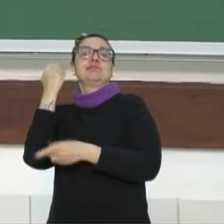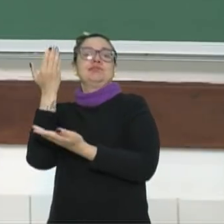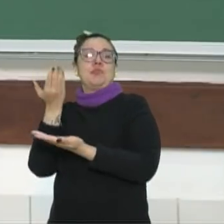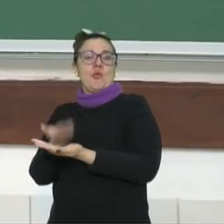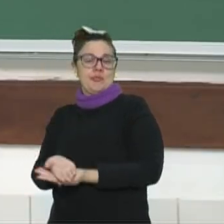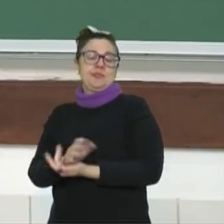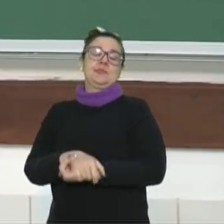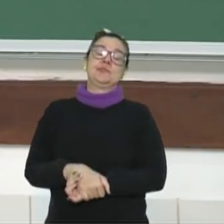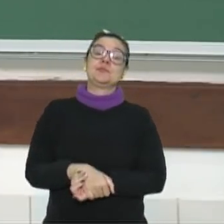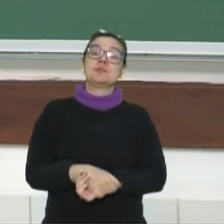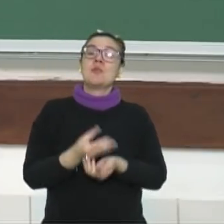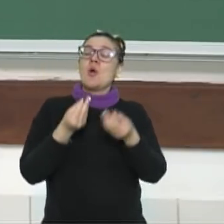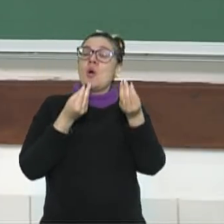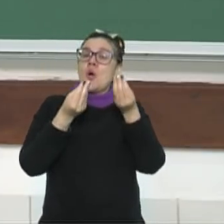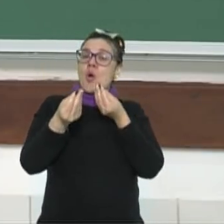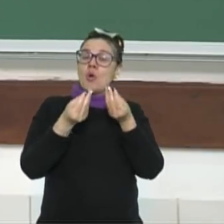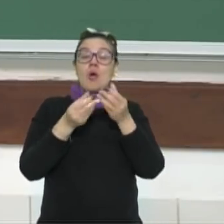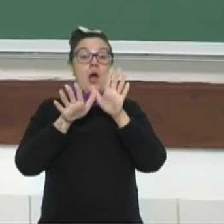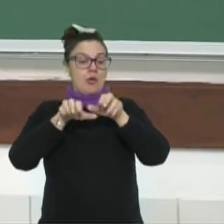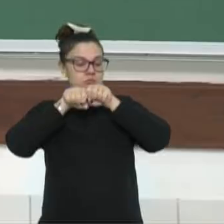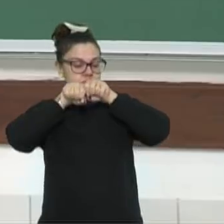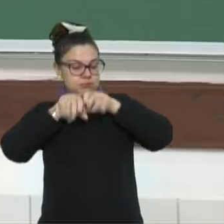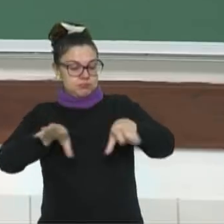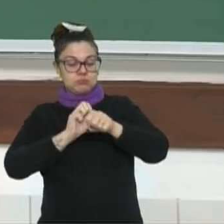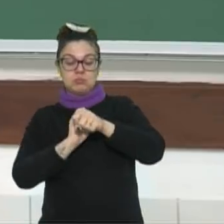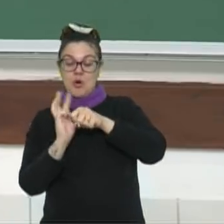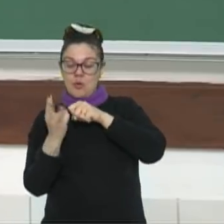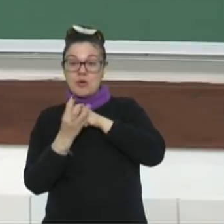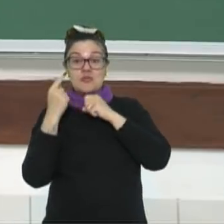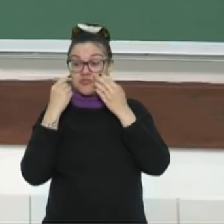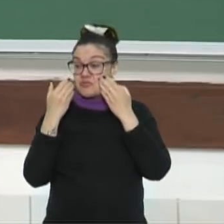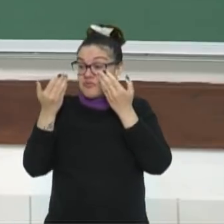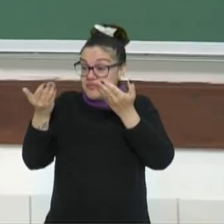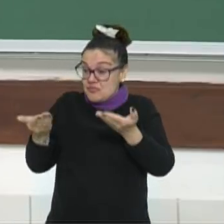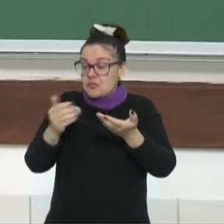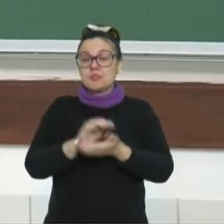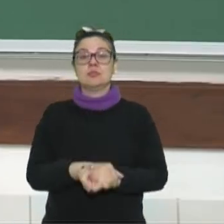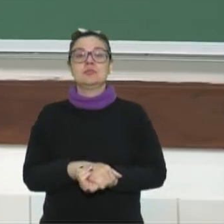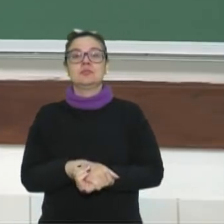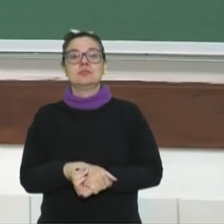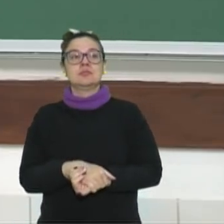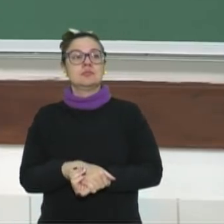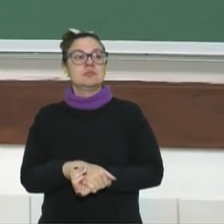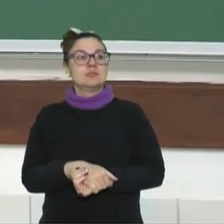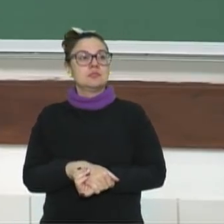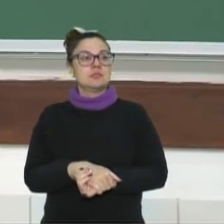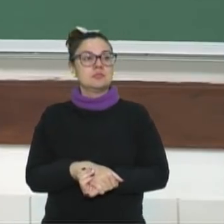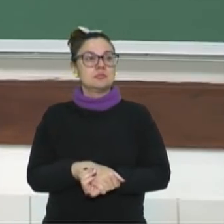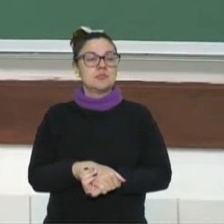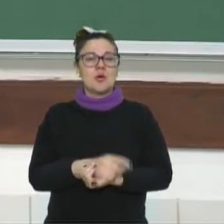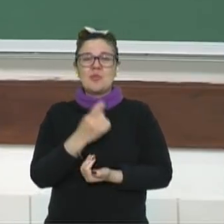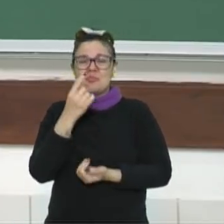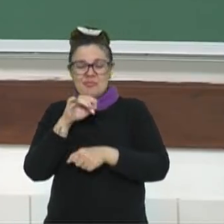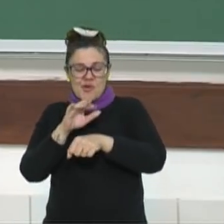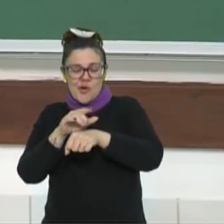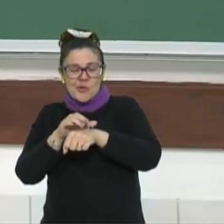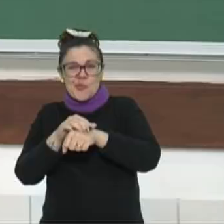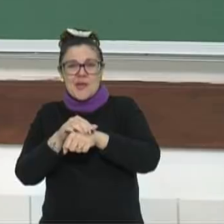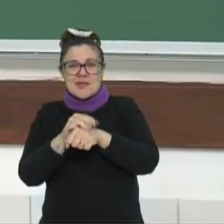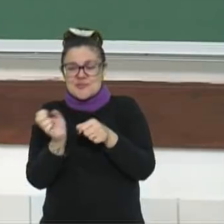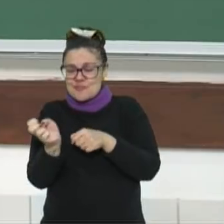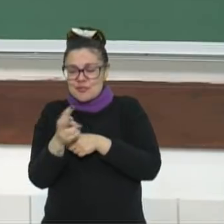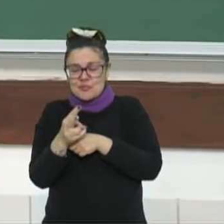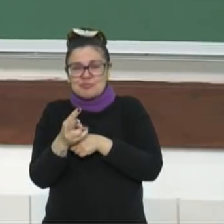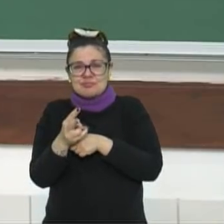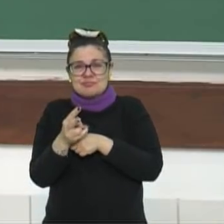isso, Com essa pandemia do coronavírus, nós vimos que uma pequena doença microscópica